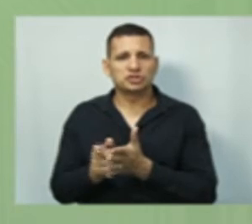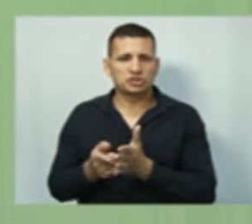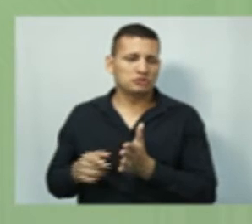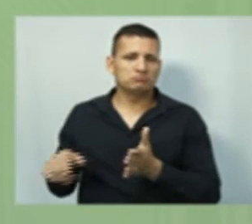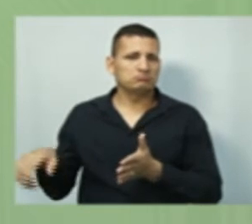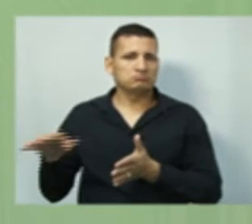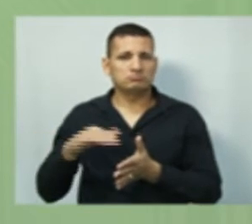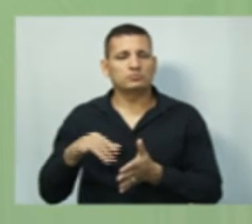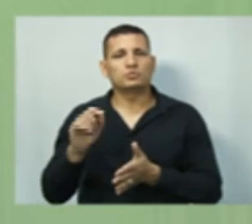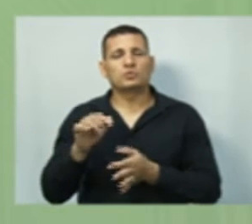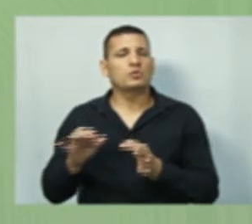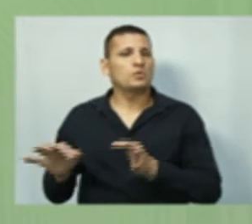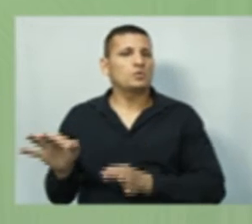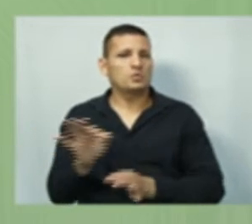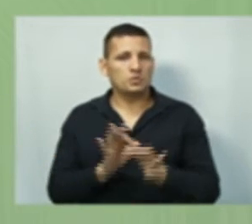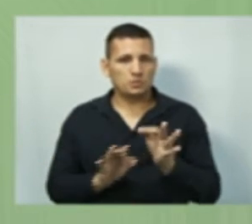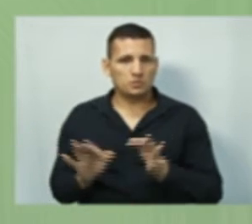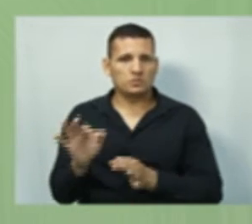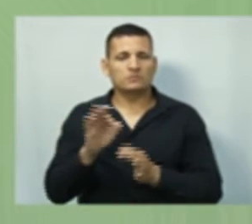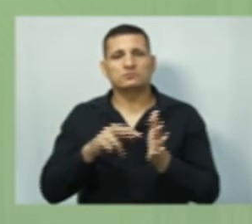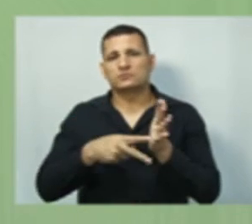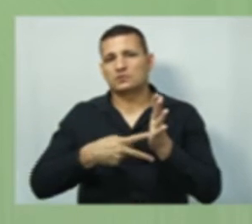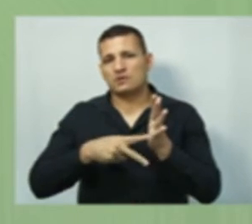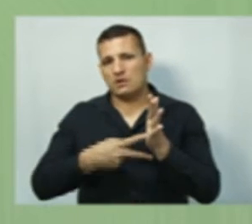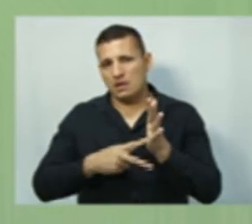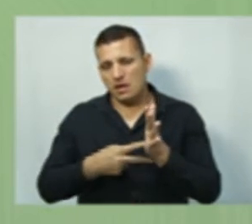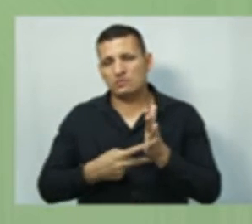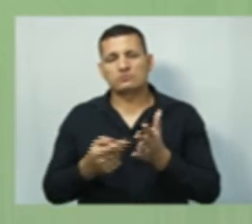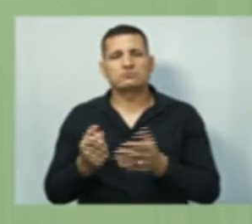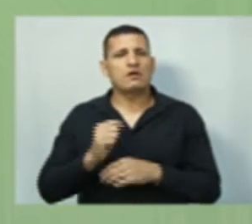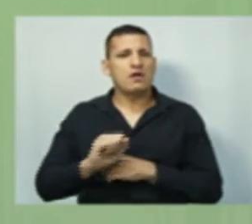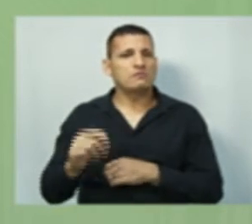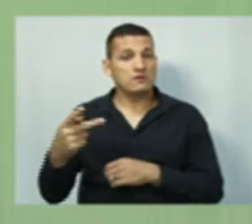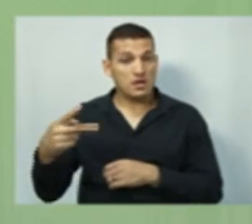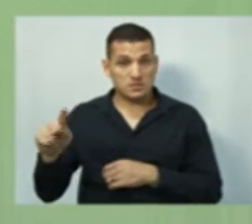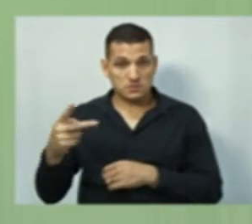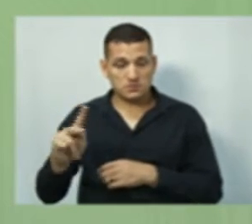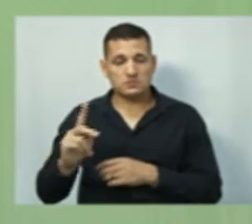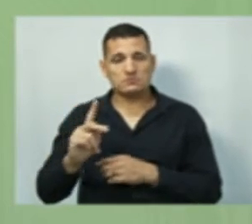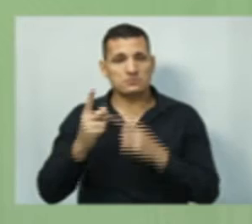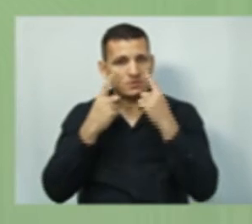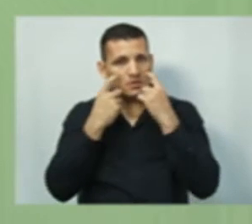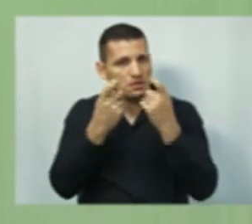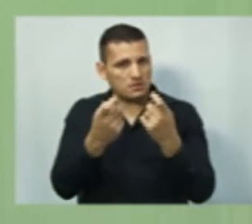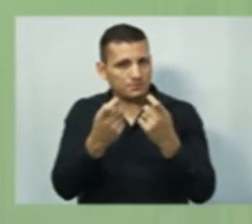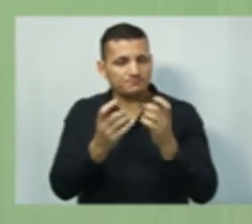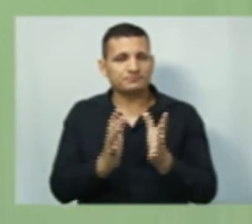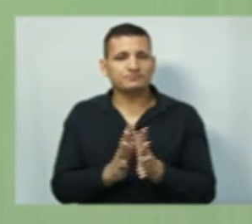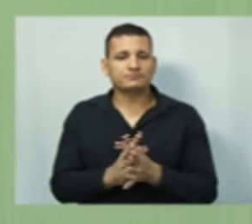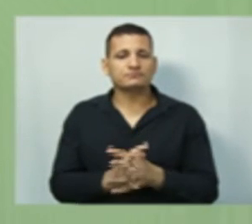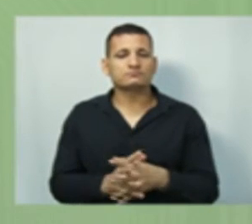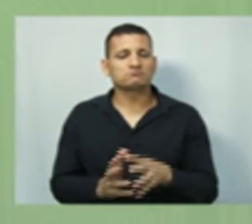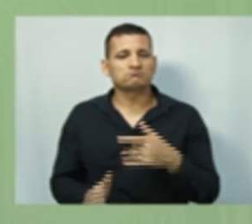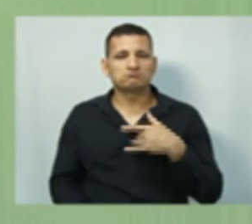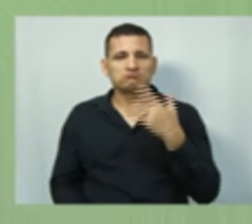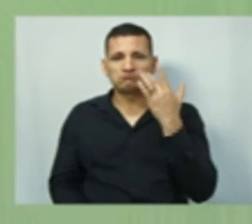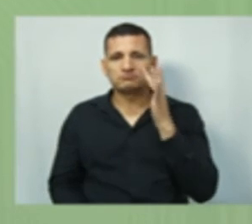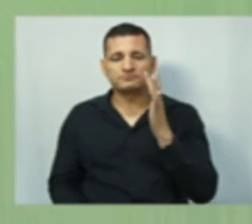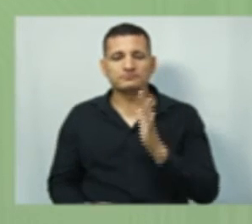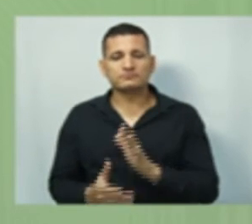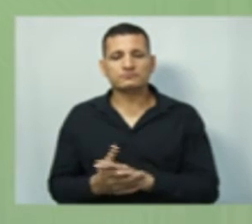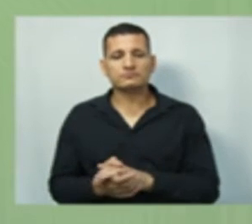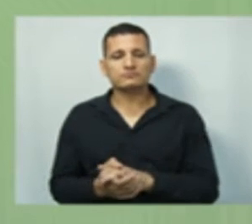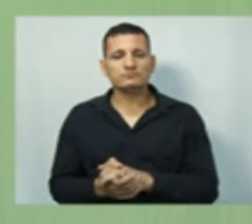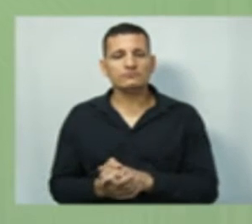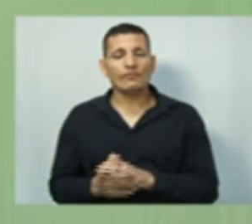de estudo, custeio e defesa os seus interesses. No caso, não sei. Mas tem a questão